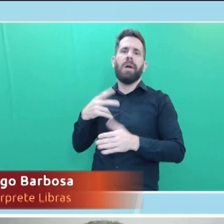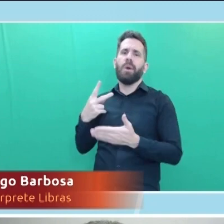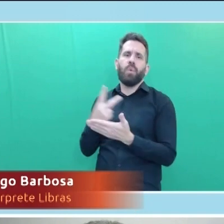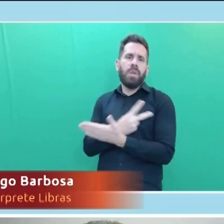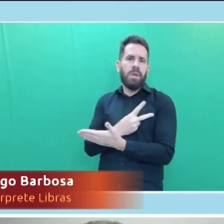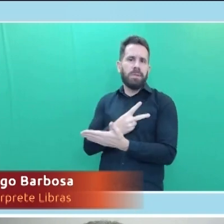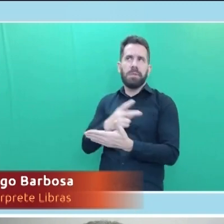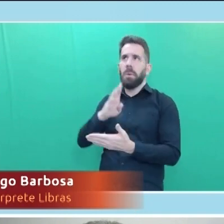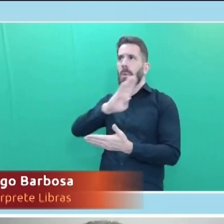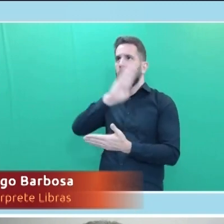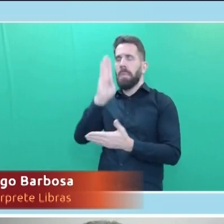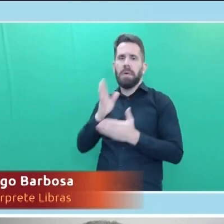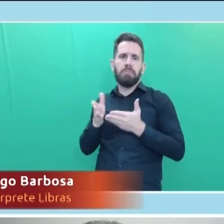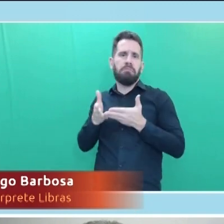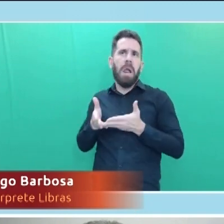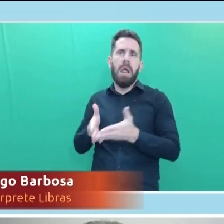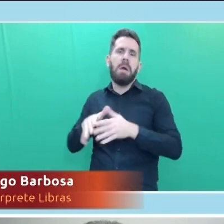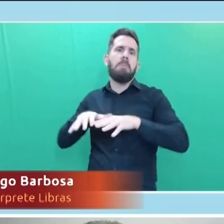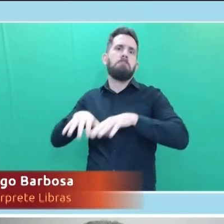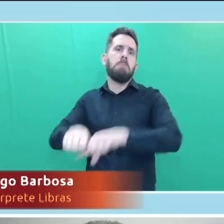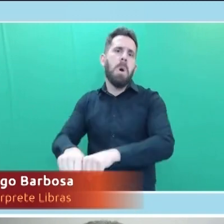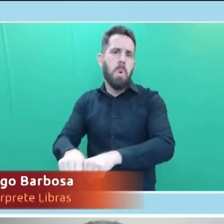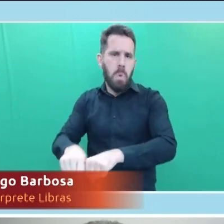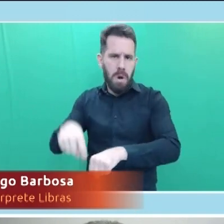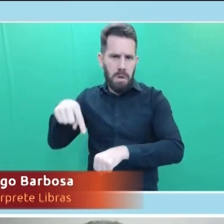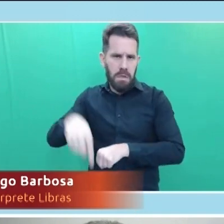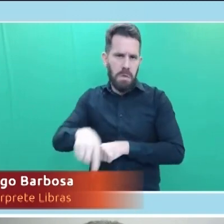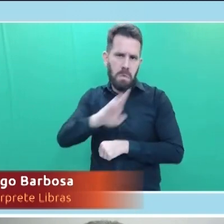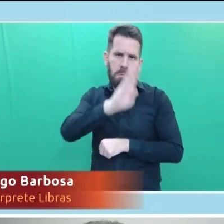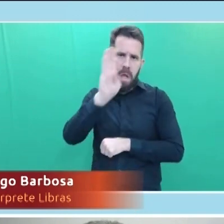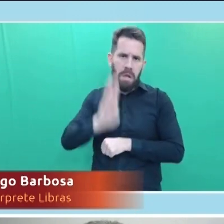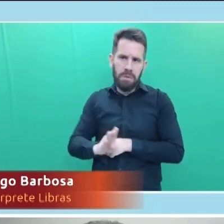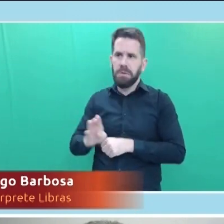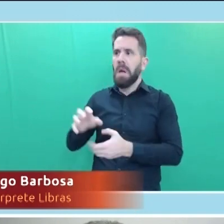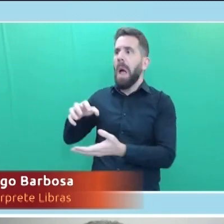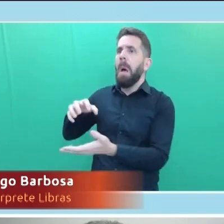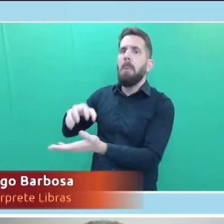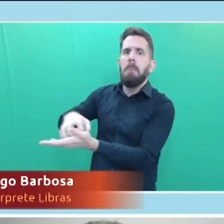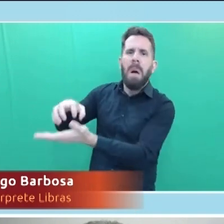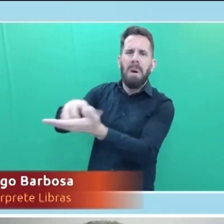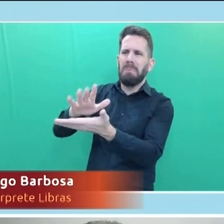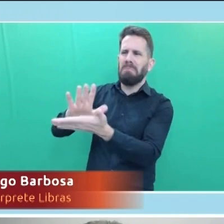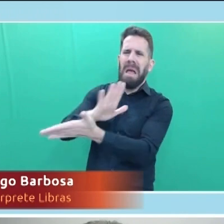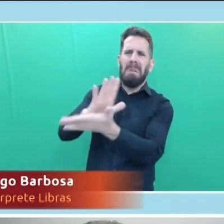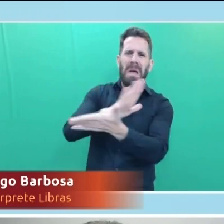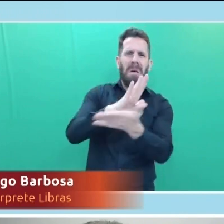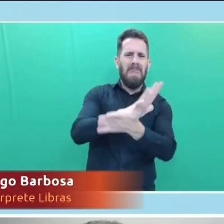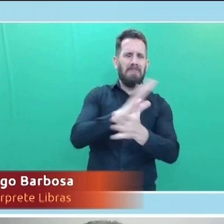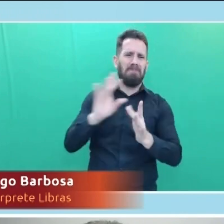Brasil, foi diminuído por causa